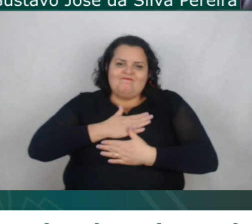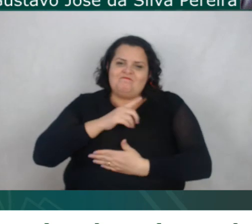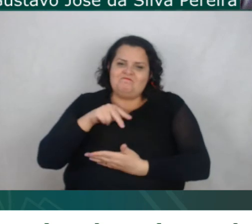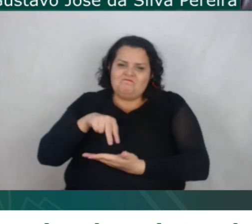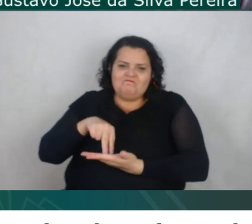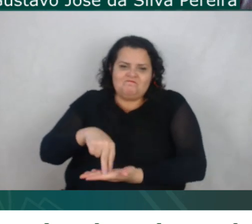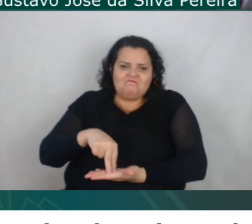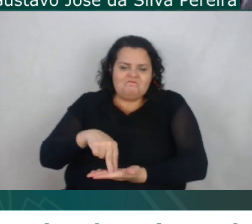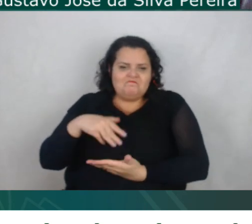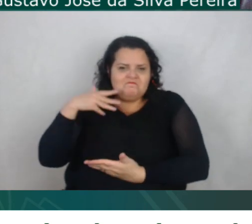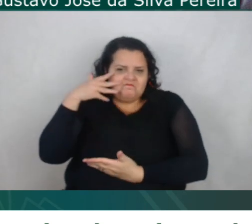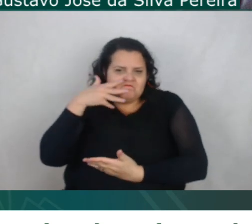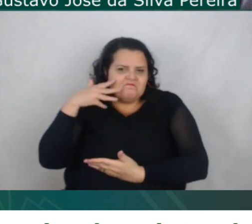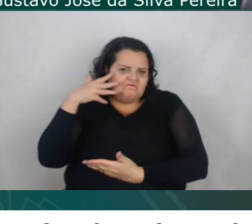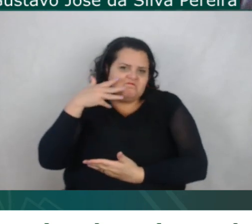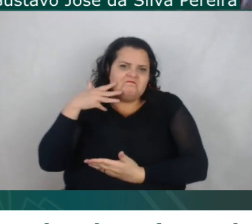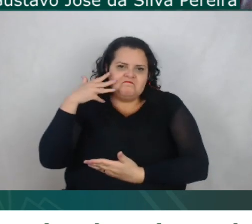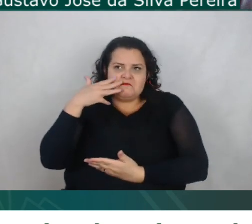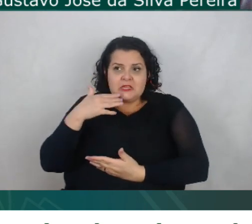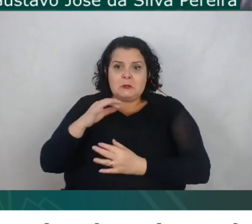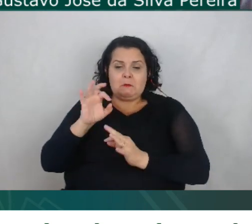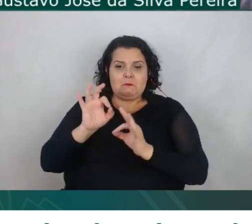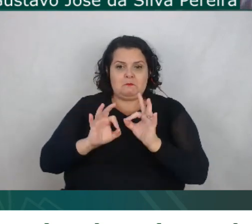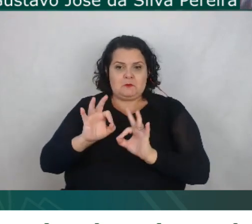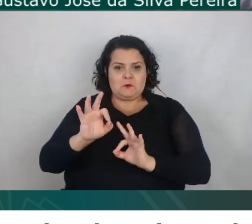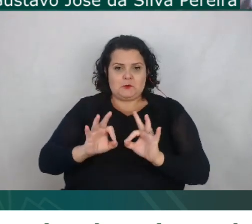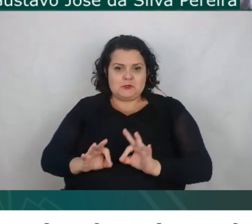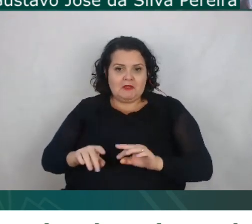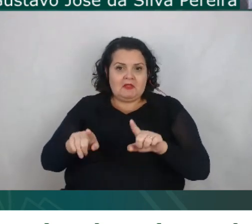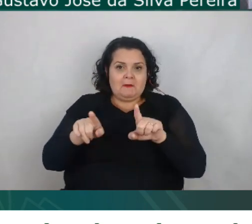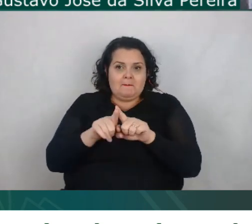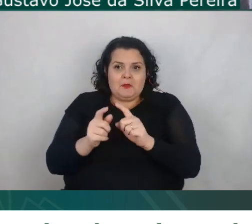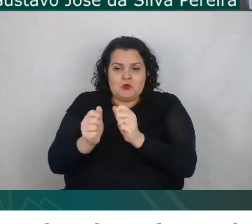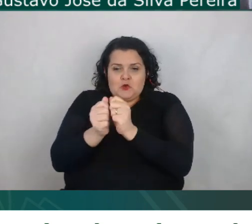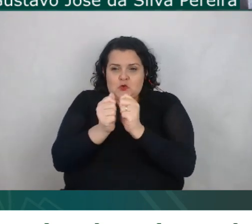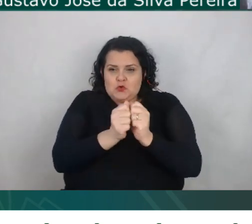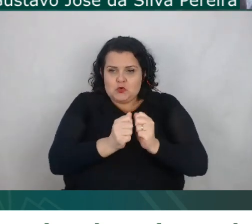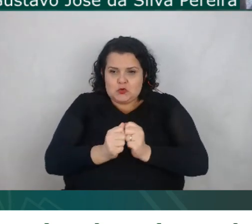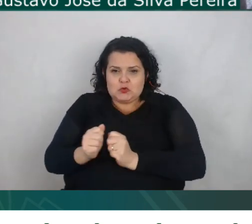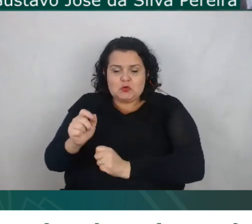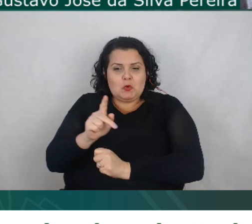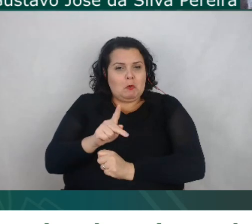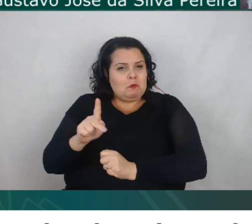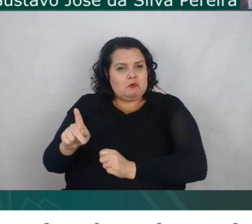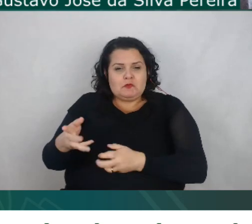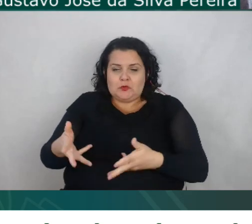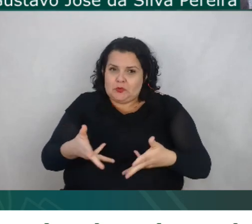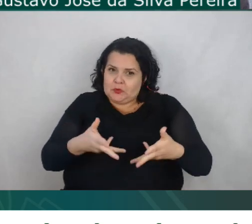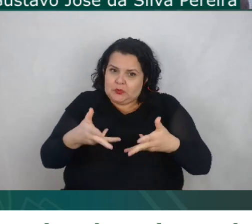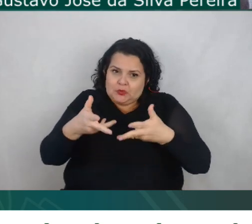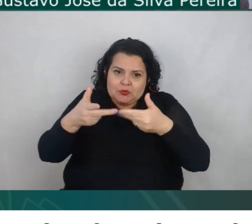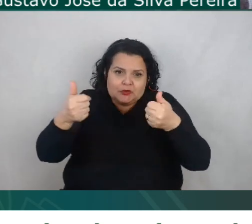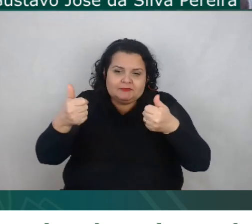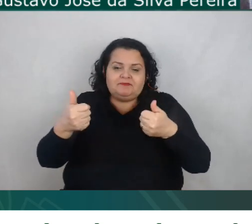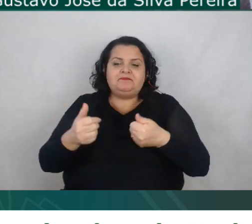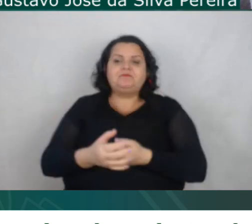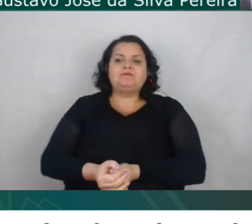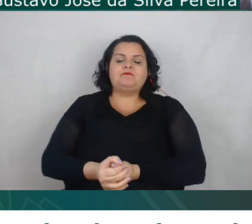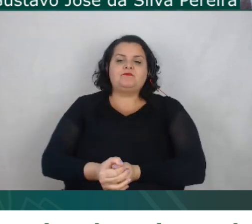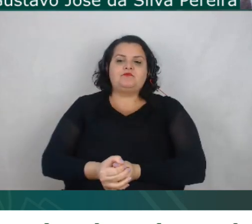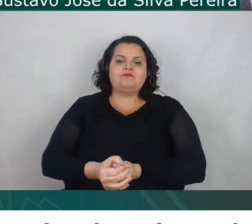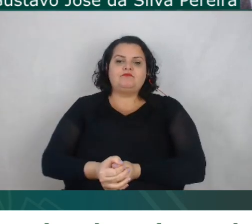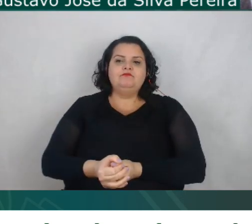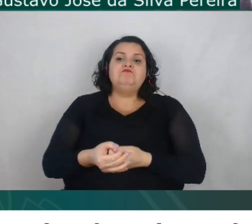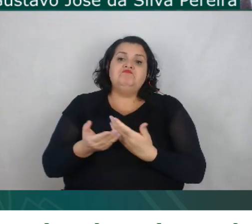projeto, é uma honra fazer parte, né, de uma mesa com professores tão brilhantes, e exatamente é isso que o